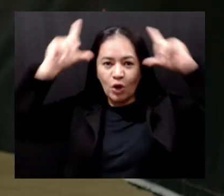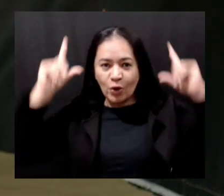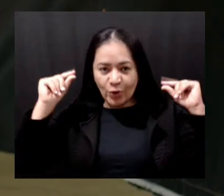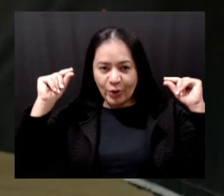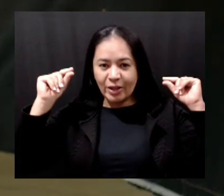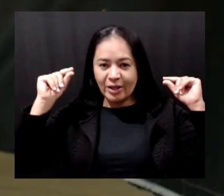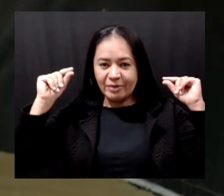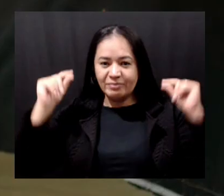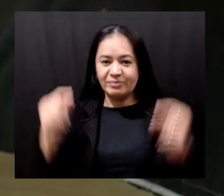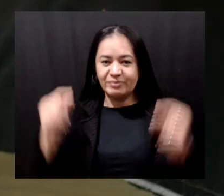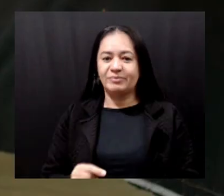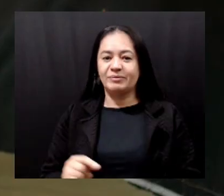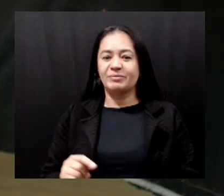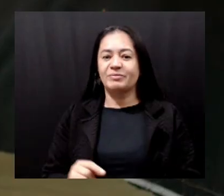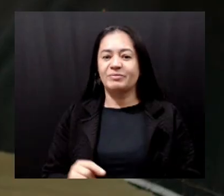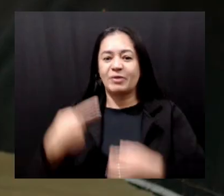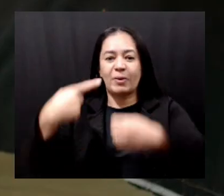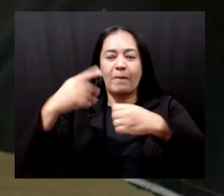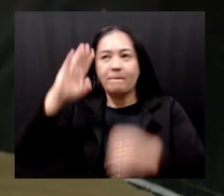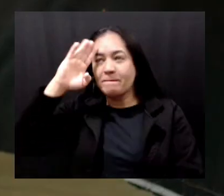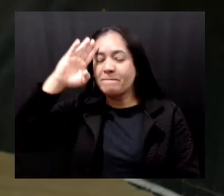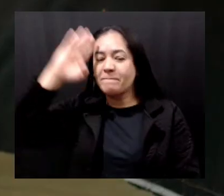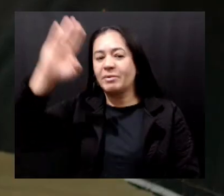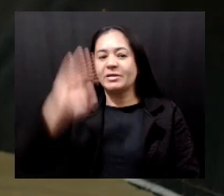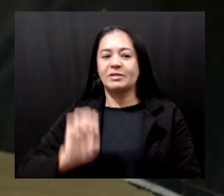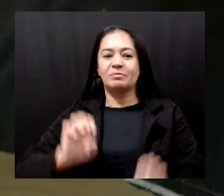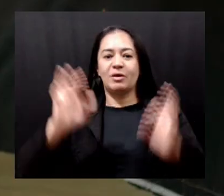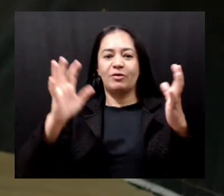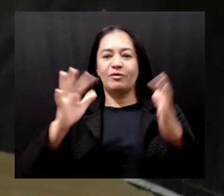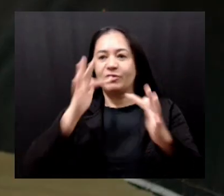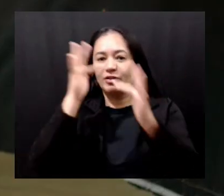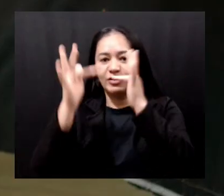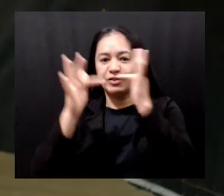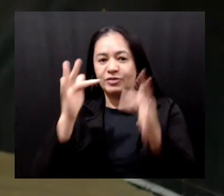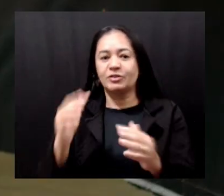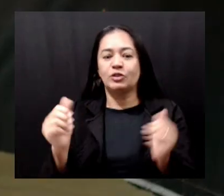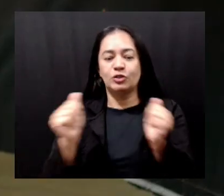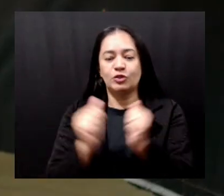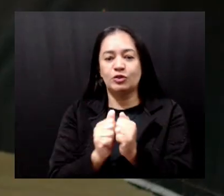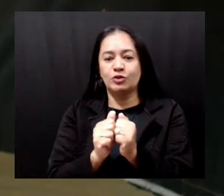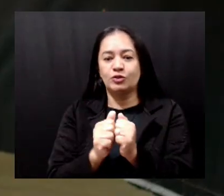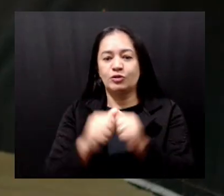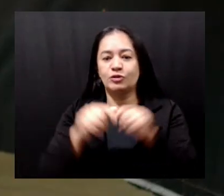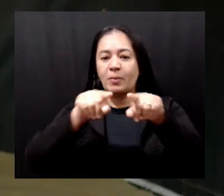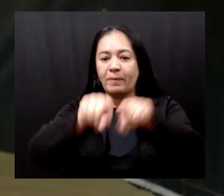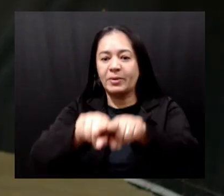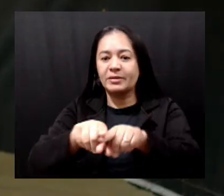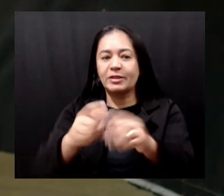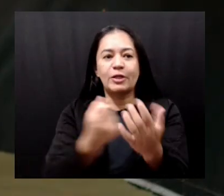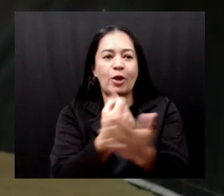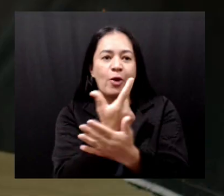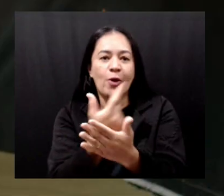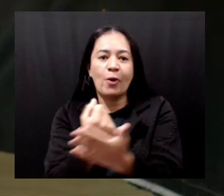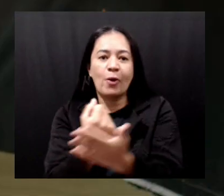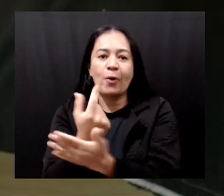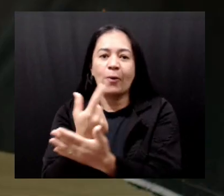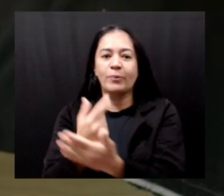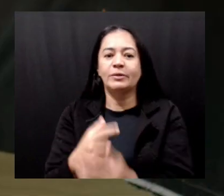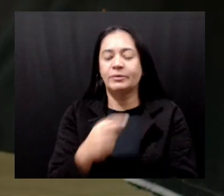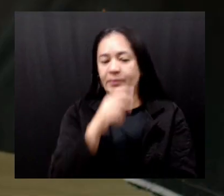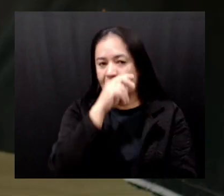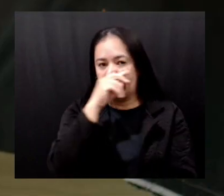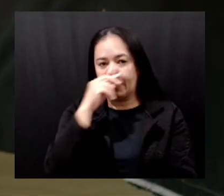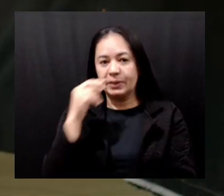da floricultura. O encontro reúne fornecedores, parceiros e compradores do setor. Com 30 mil